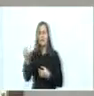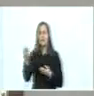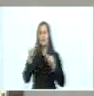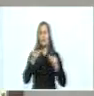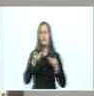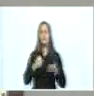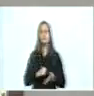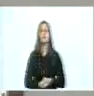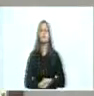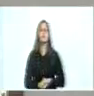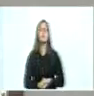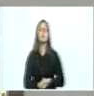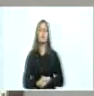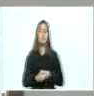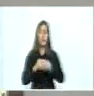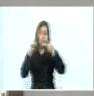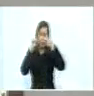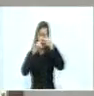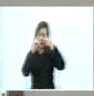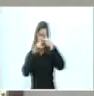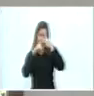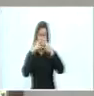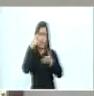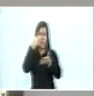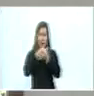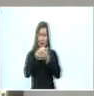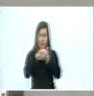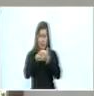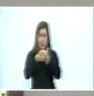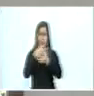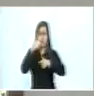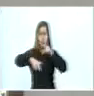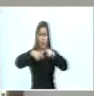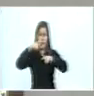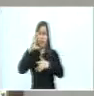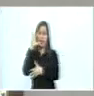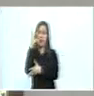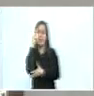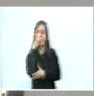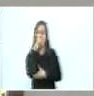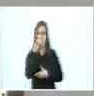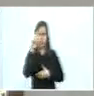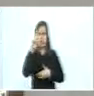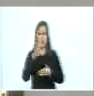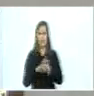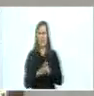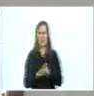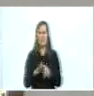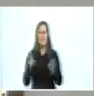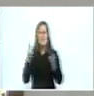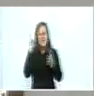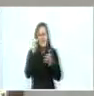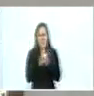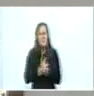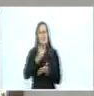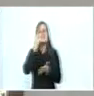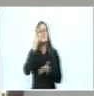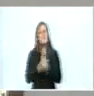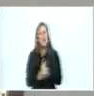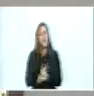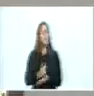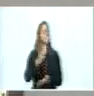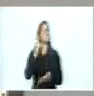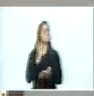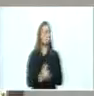segundo projeto, que é aquele do pagamento de serviços ambientais, e é uma situação que a gente tem batido aqui nessa casa, acompanhado isso, não é